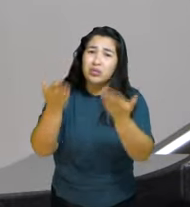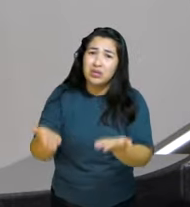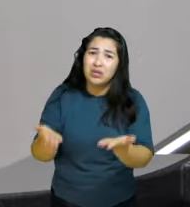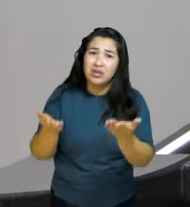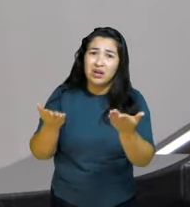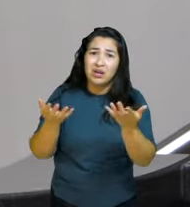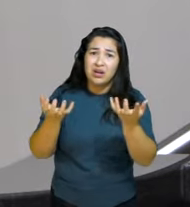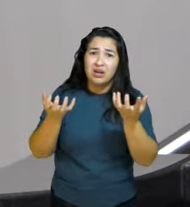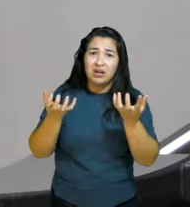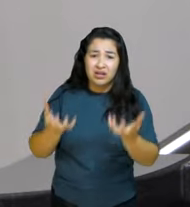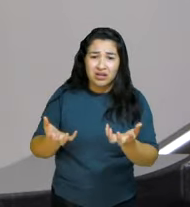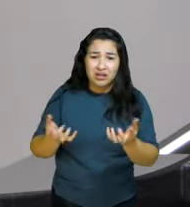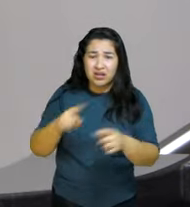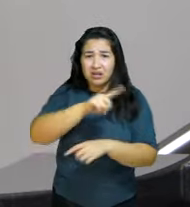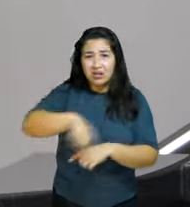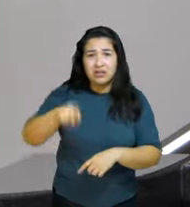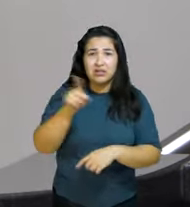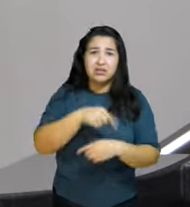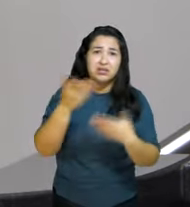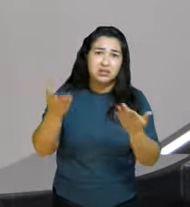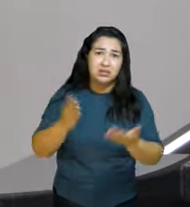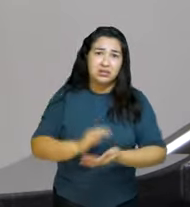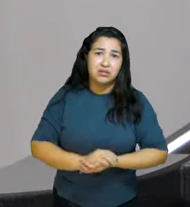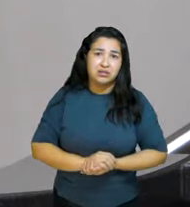né, 300...